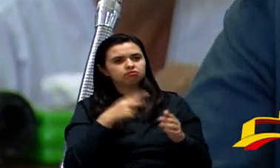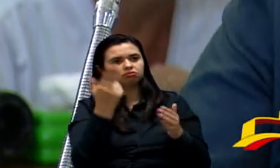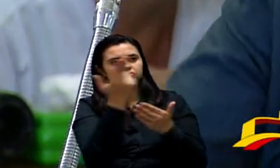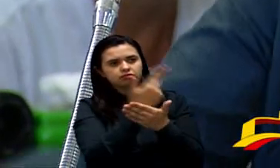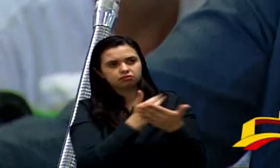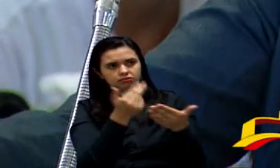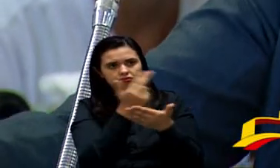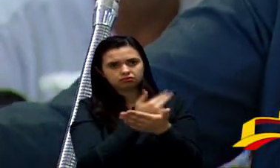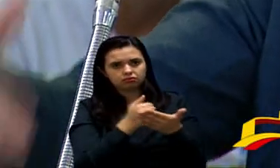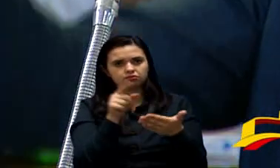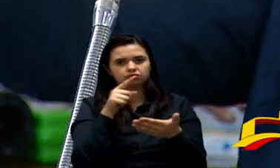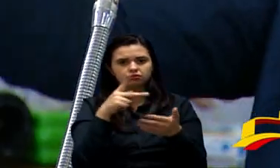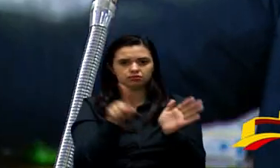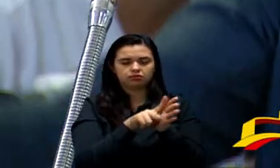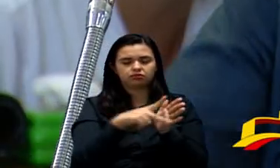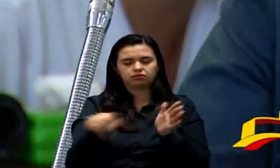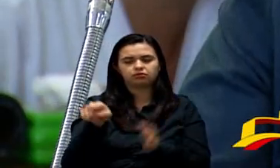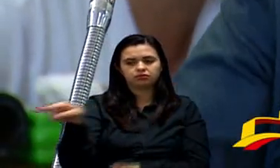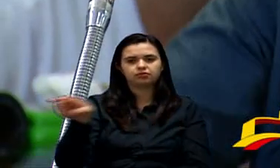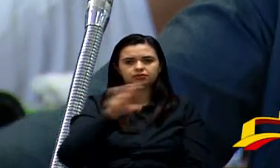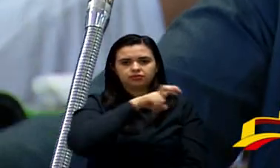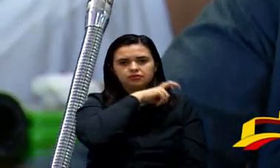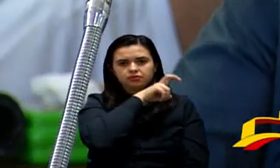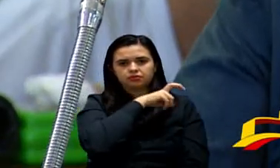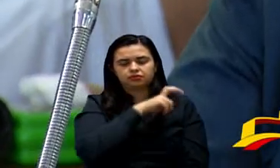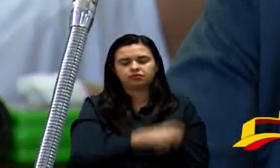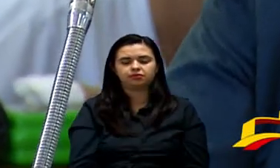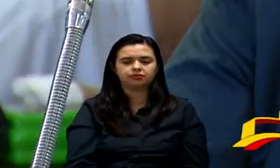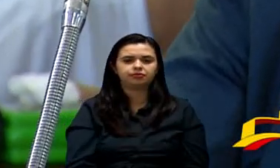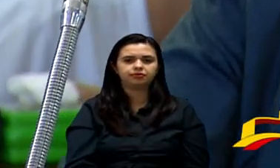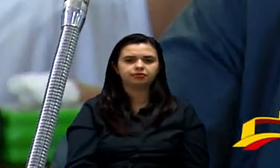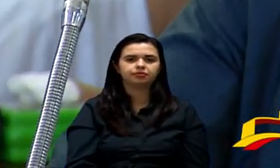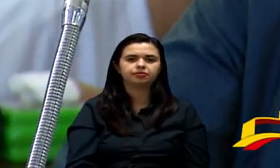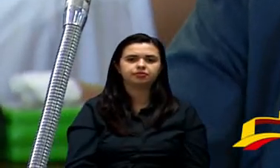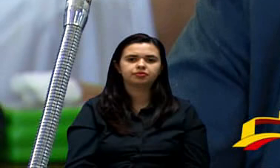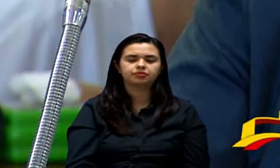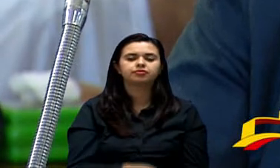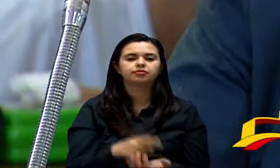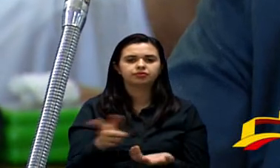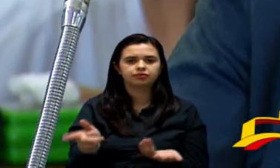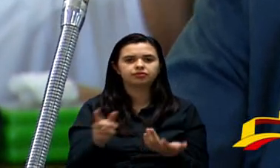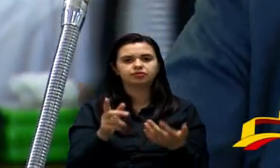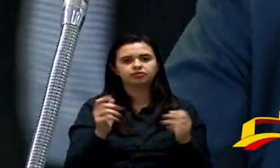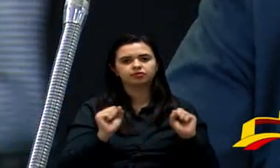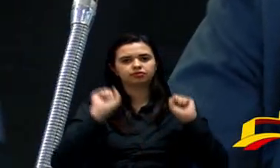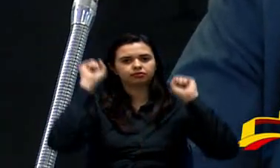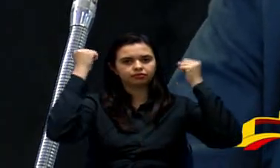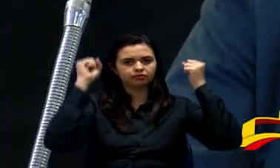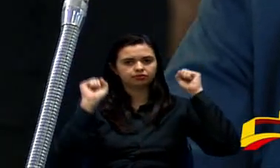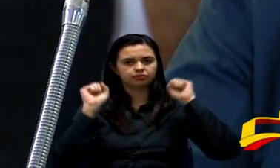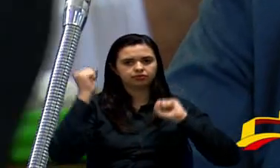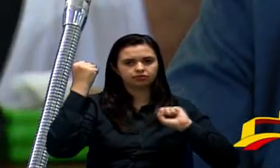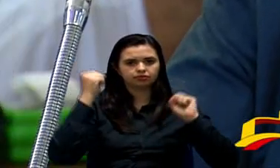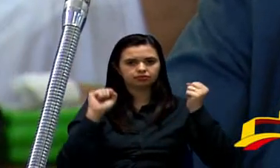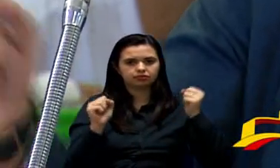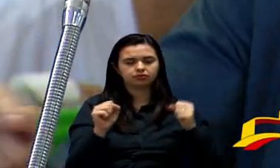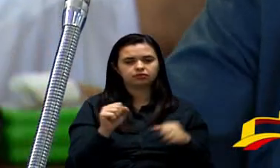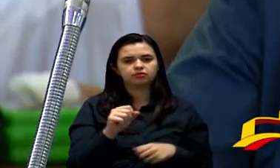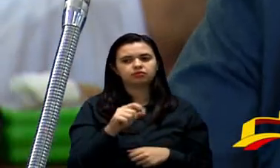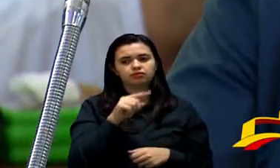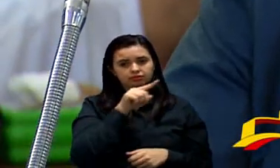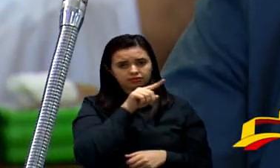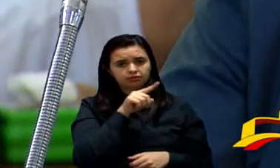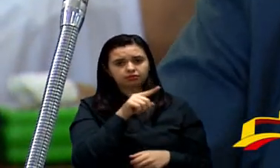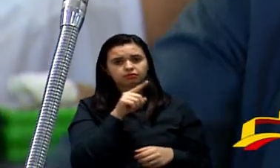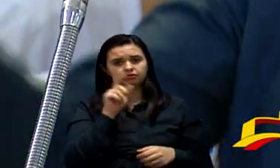retratando como seria o Santa Rosália no passado. Ali, ó, se não me engano, a fábrica do Santa Rosália. Então, uma arte muito bonita. Do Cobra, na padaria